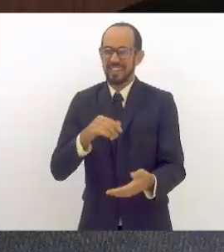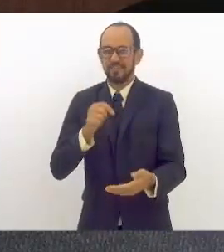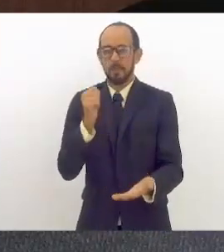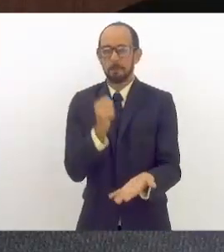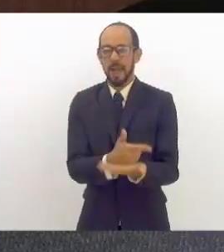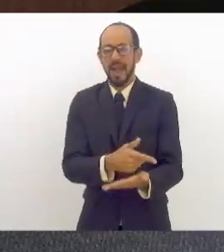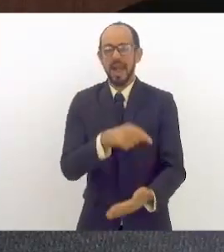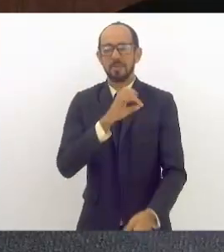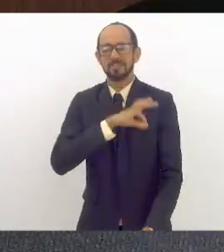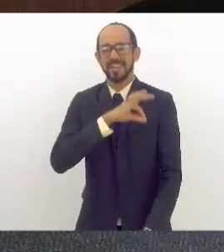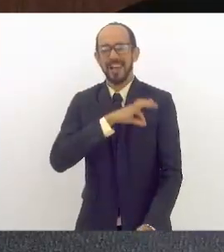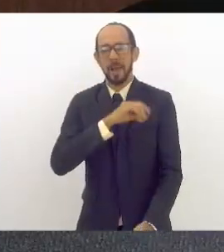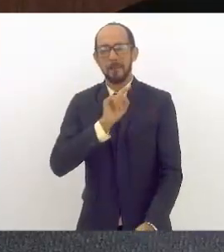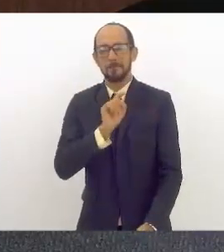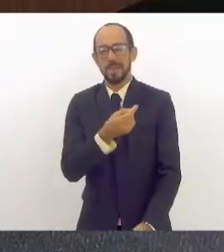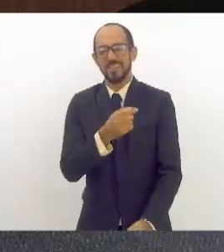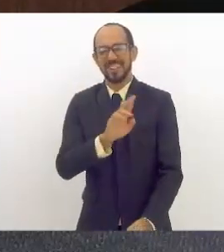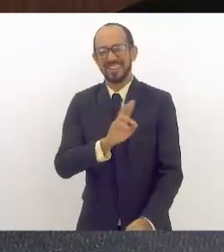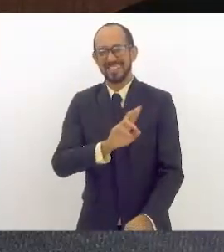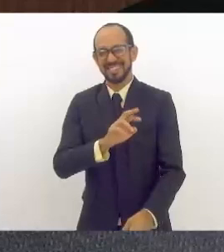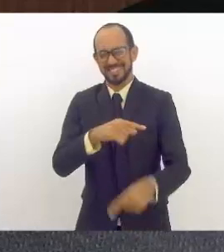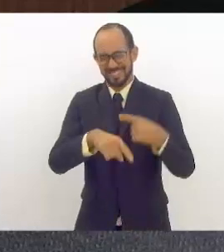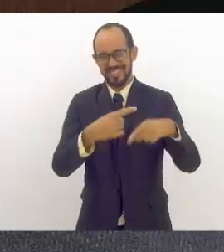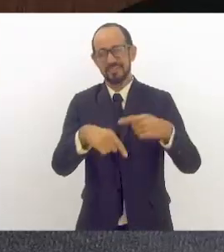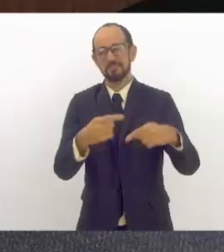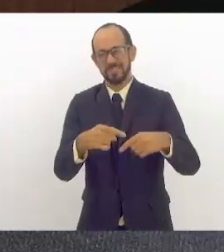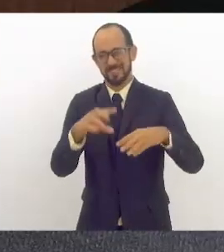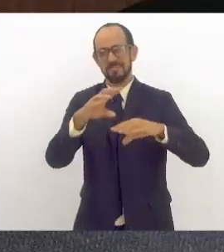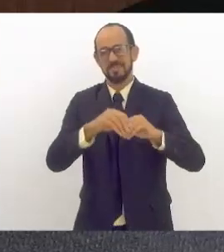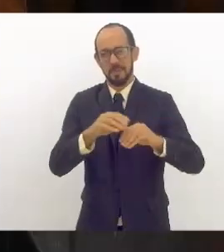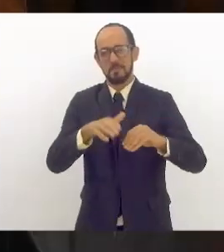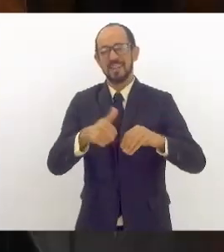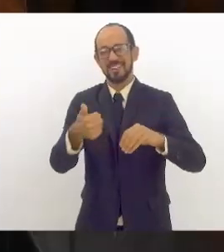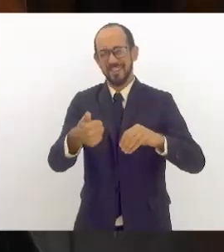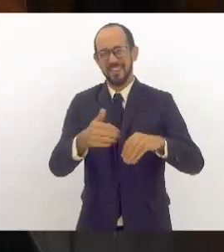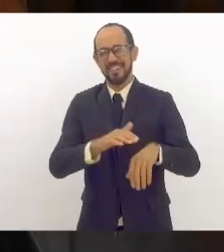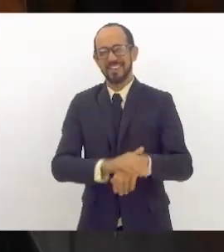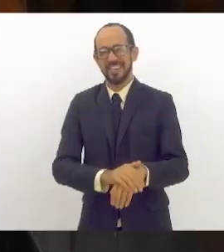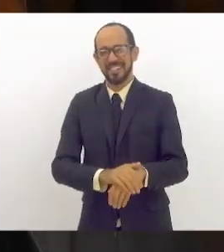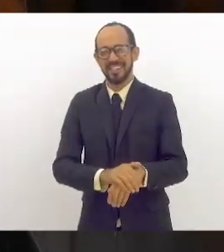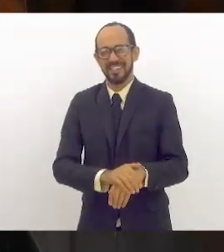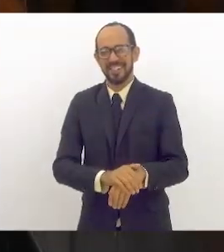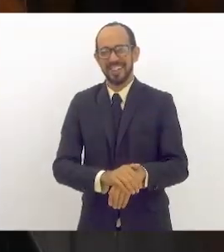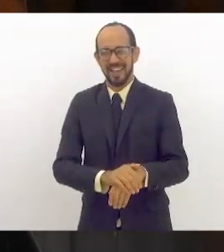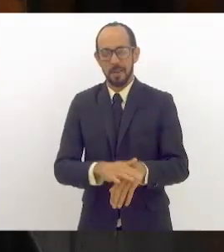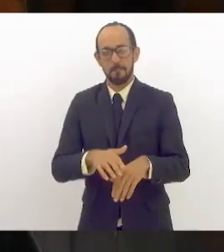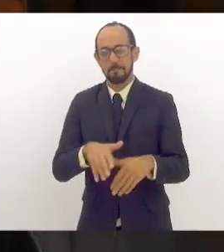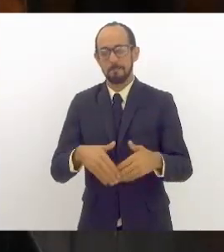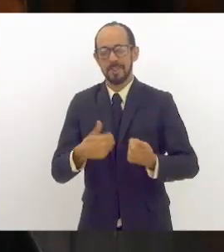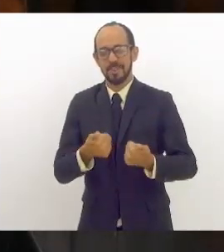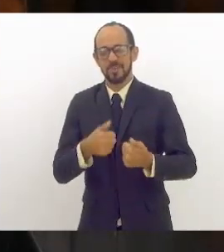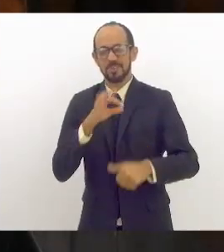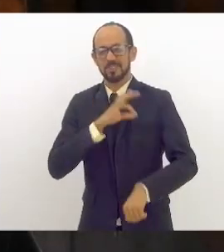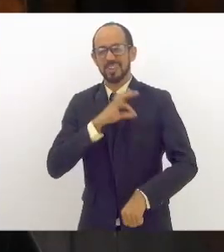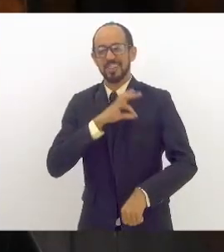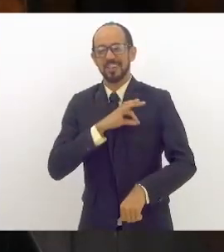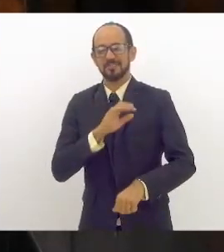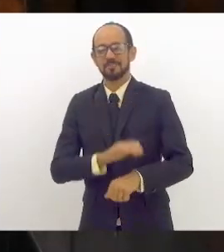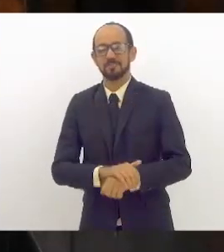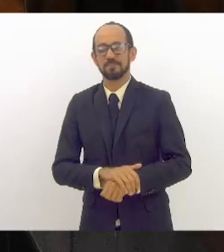milzinho pra gente testar não foi isso Max mas depois já veio um negocinho já veio assim já melhorou bastante é